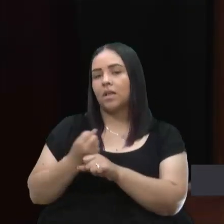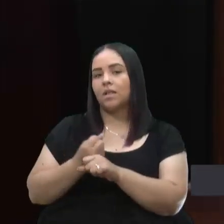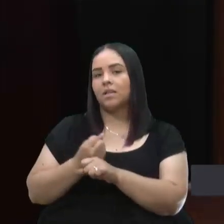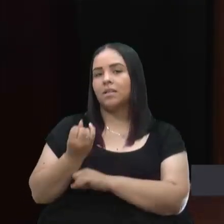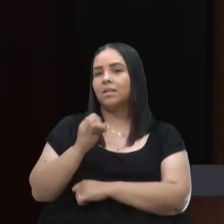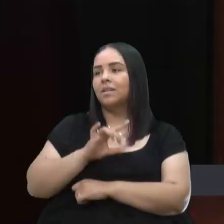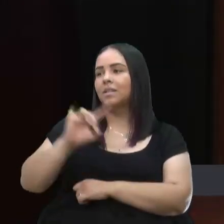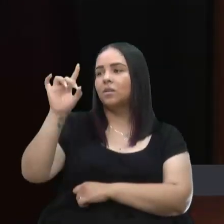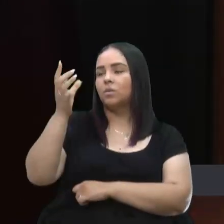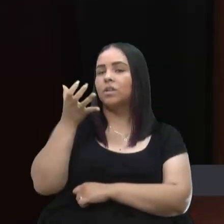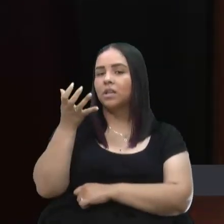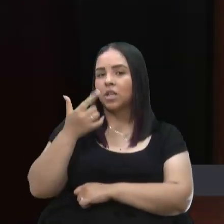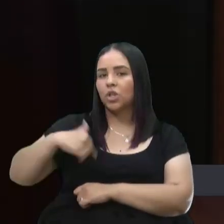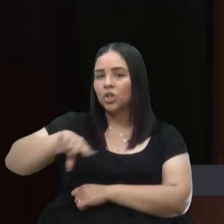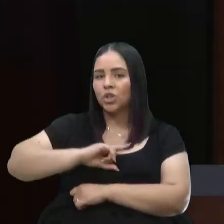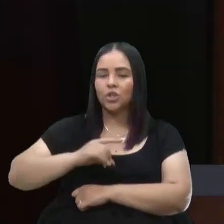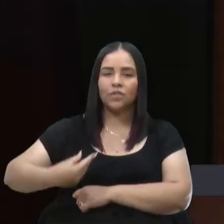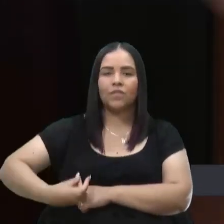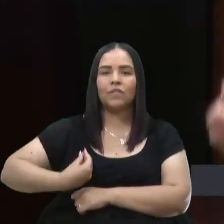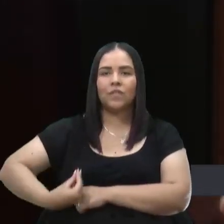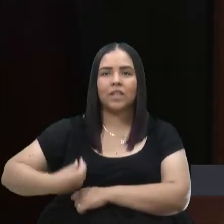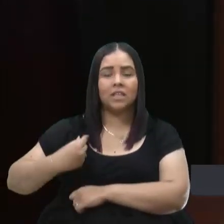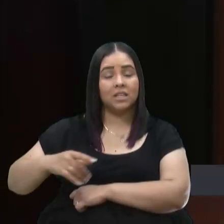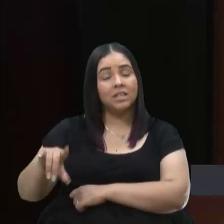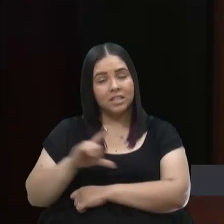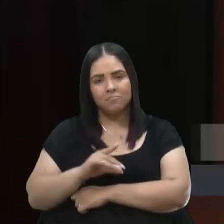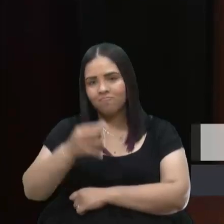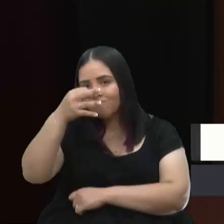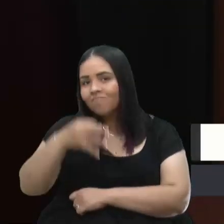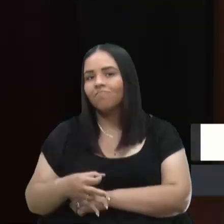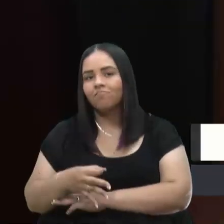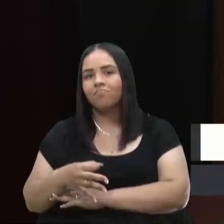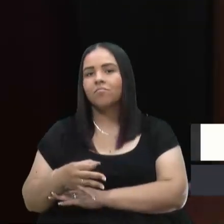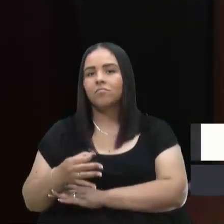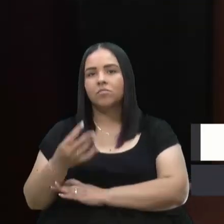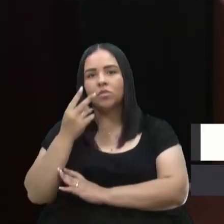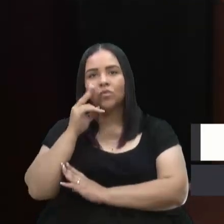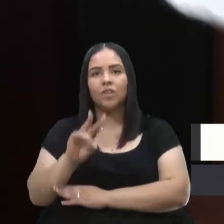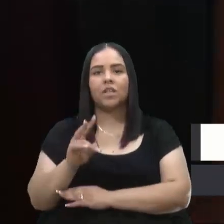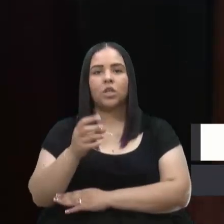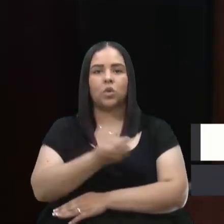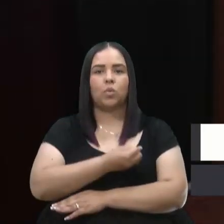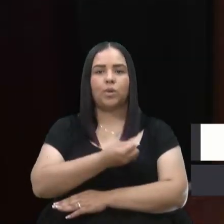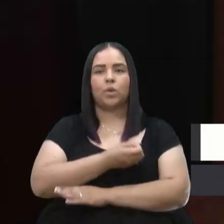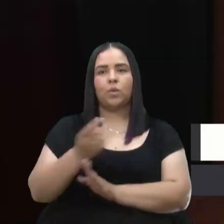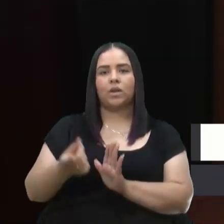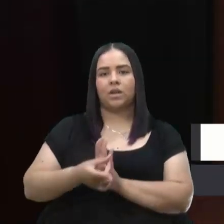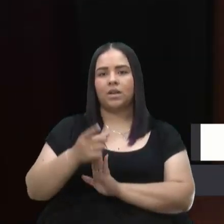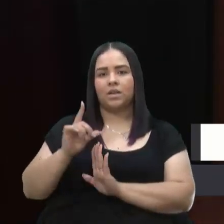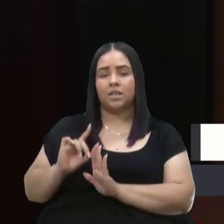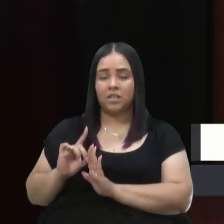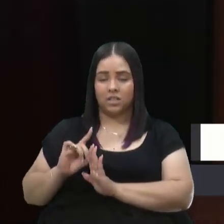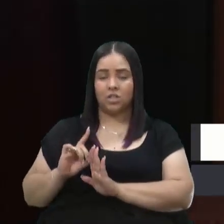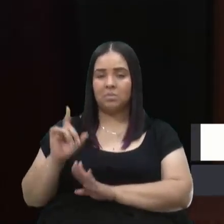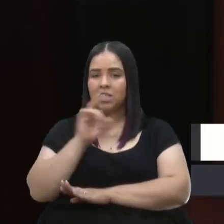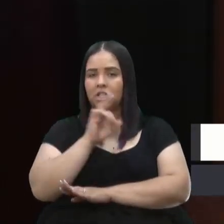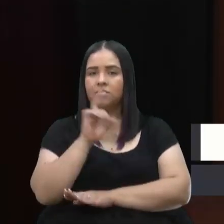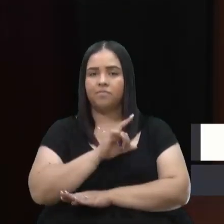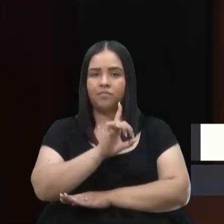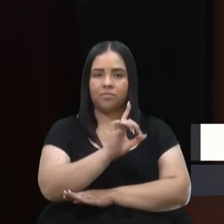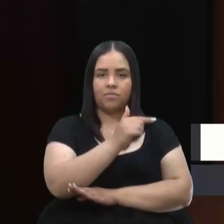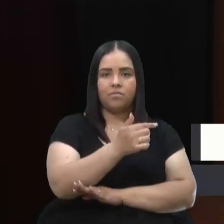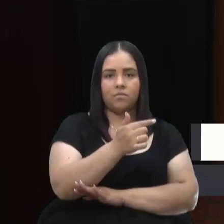assim permitir, estaremos vivos e teremos a decência de olhar números antes de falar mentiras. Trouxe aqui